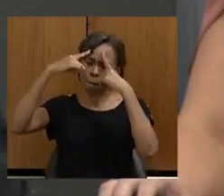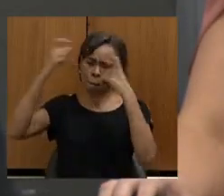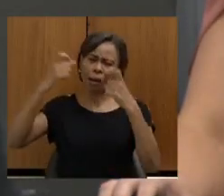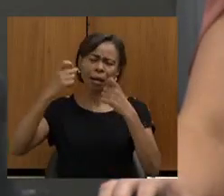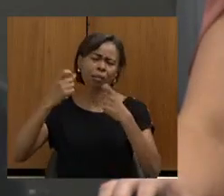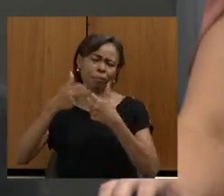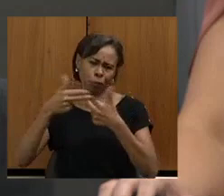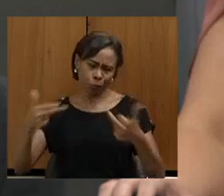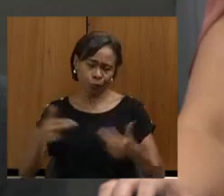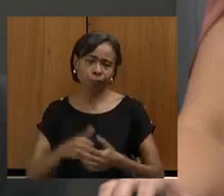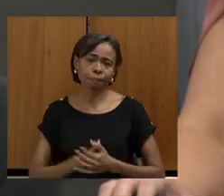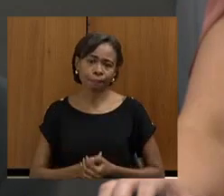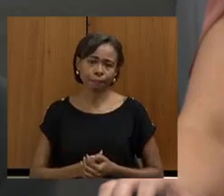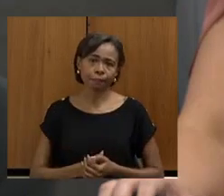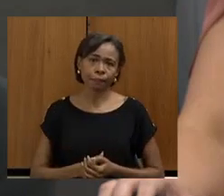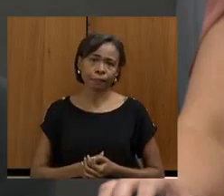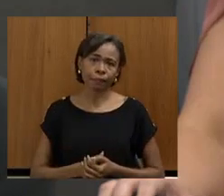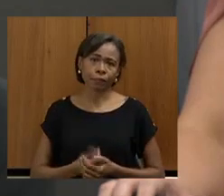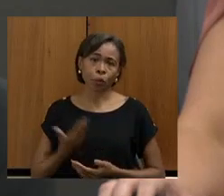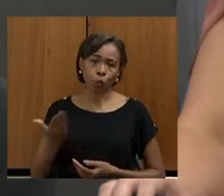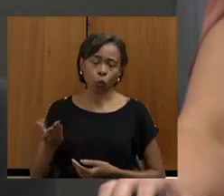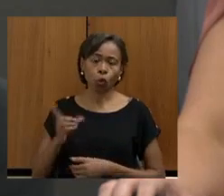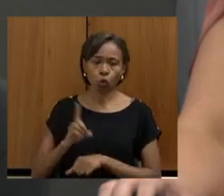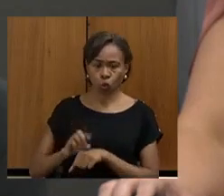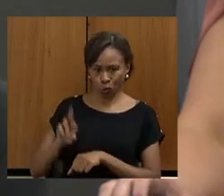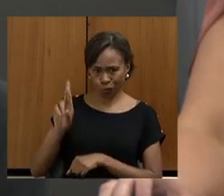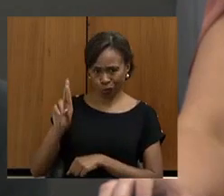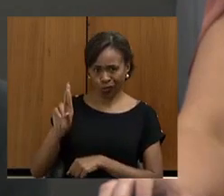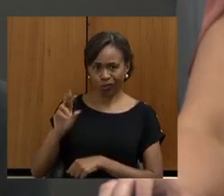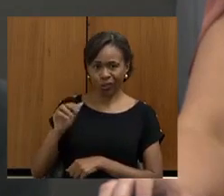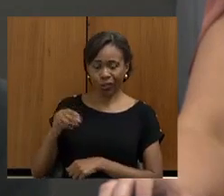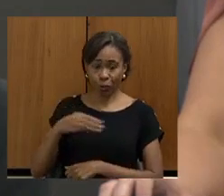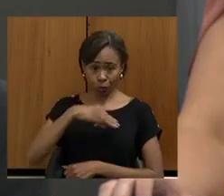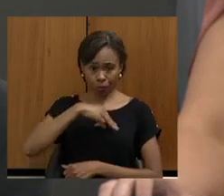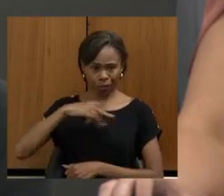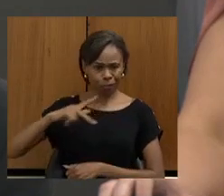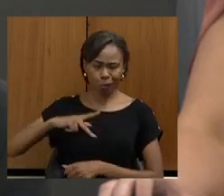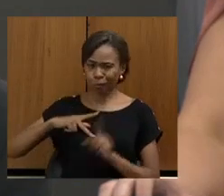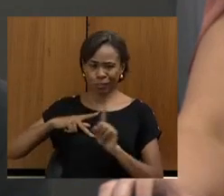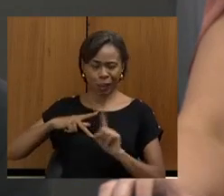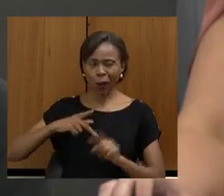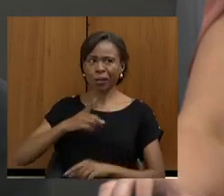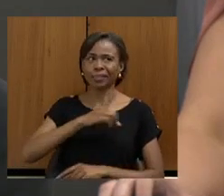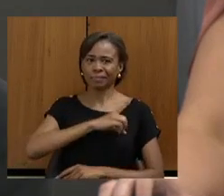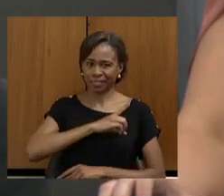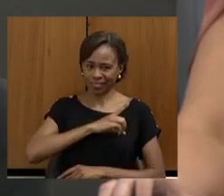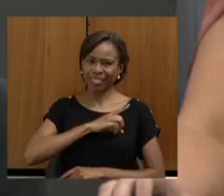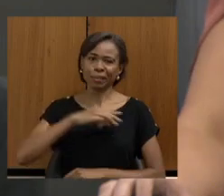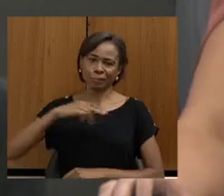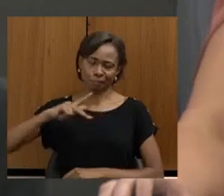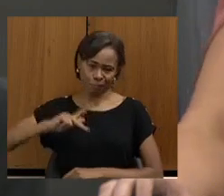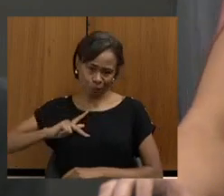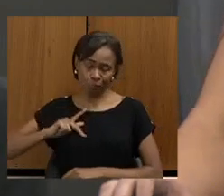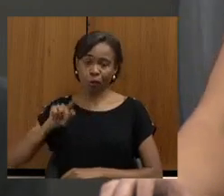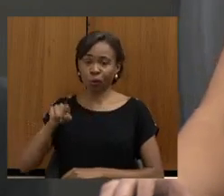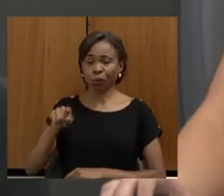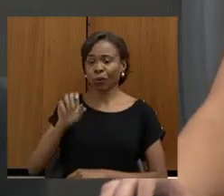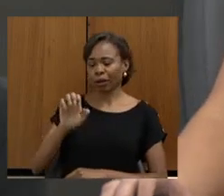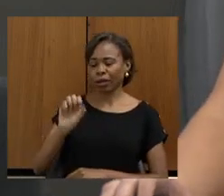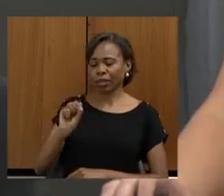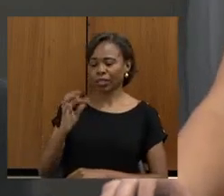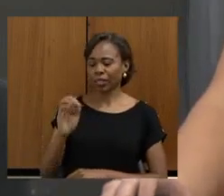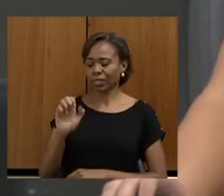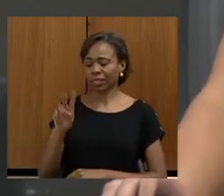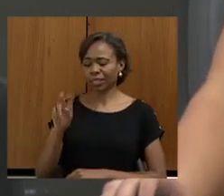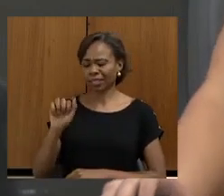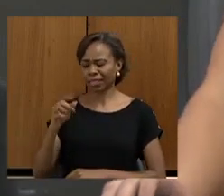O doutor aqui, que é do Ministério Público, na verdade, da Defensoria Pública, o Estevão, ele falou